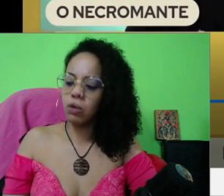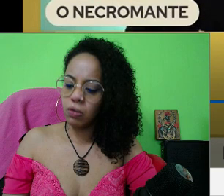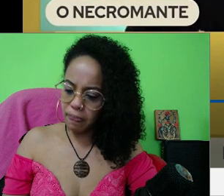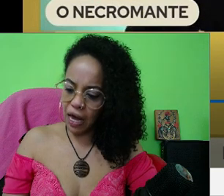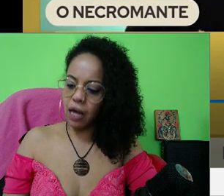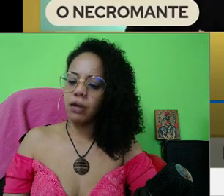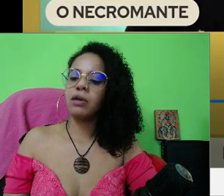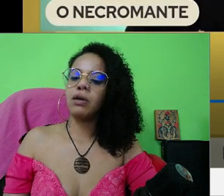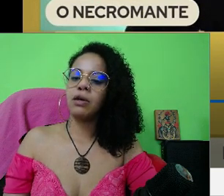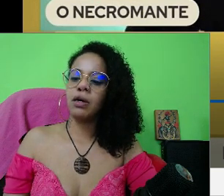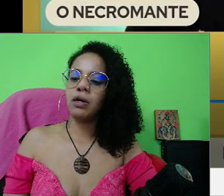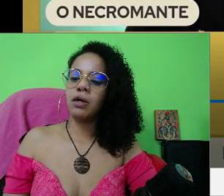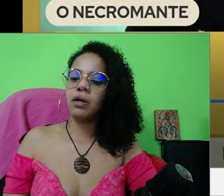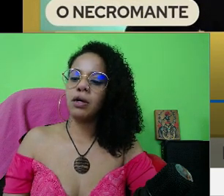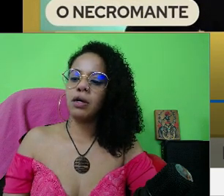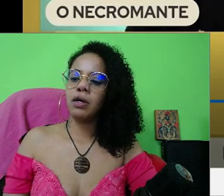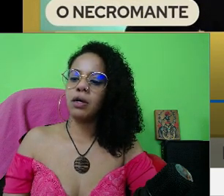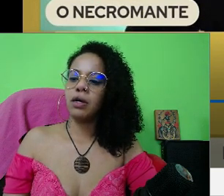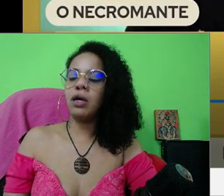tá